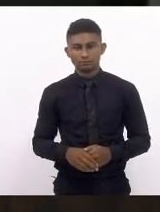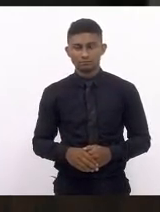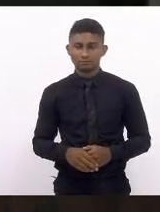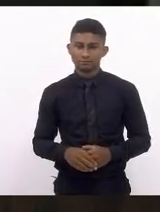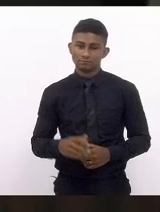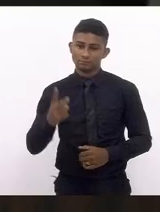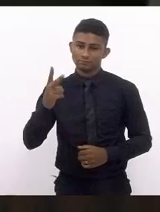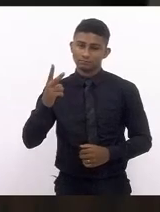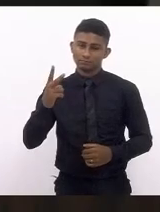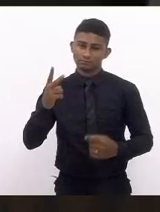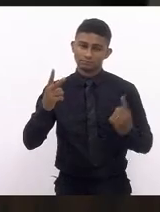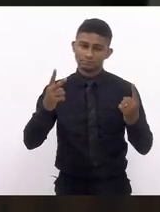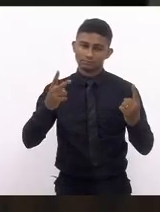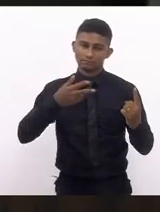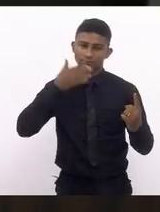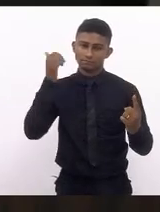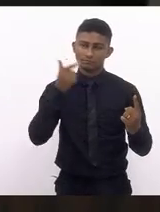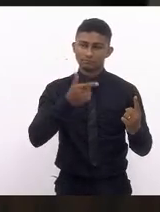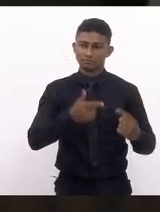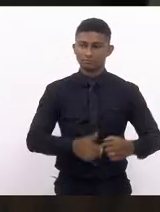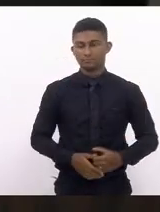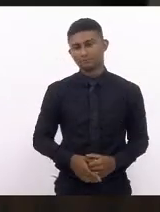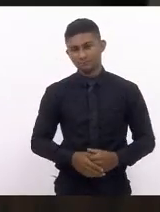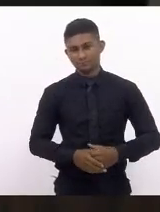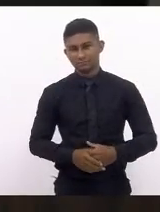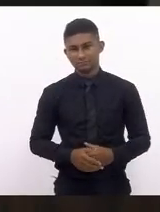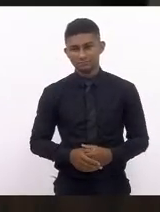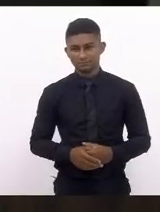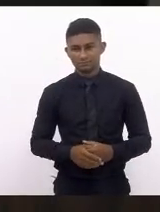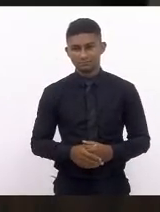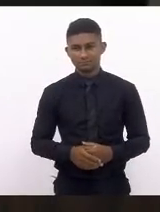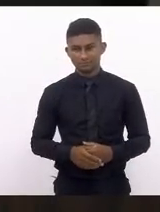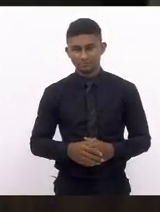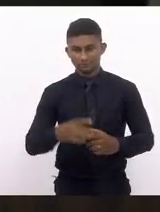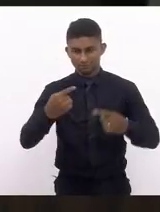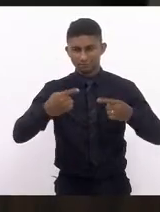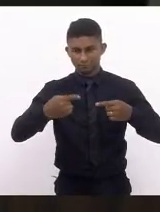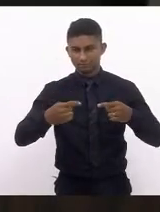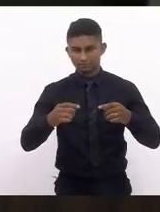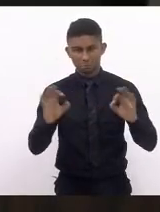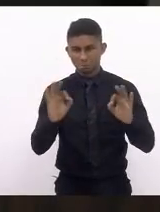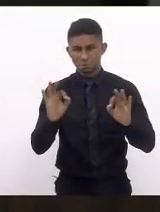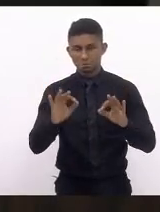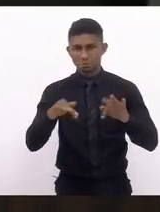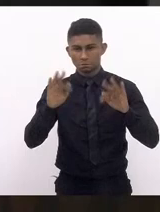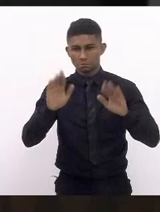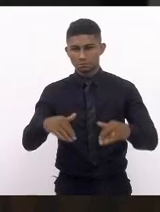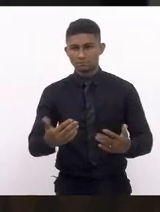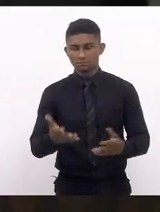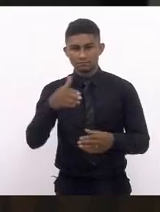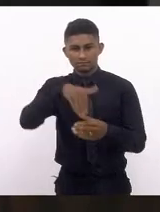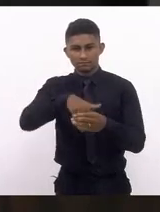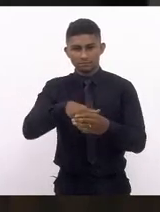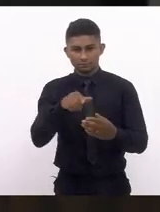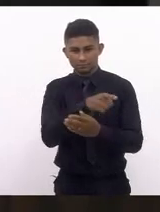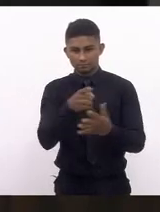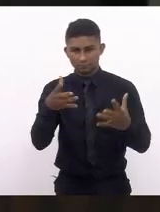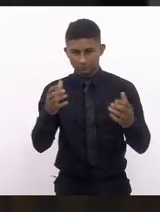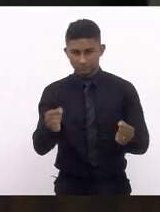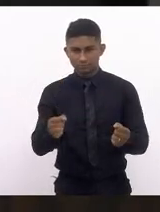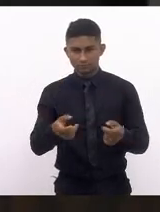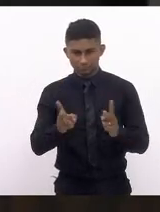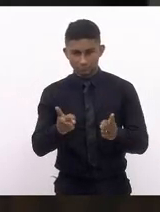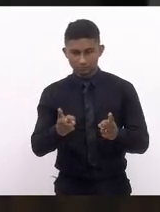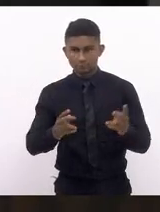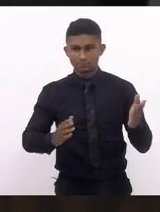o que tem que começar o na verdade aquela discute-se a discussão e votação sendo que a prova com